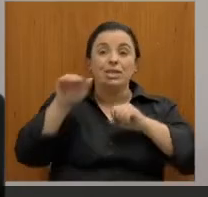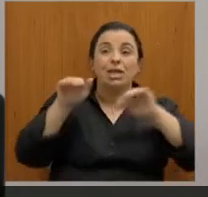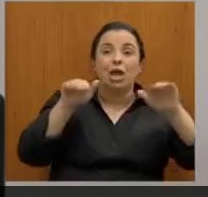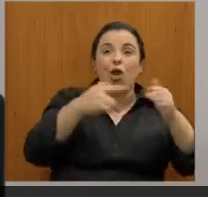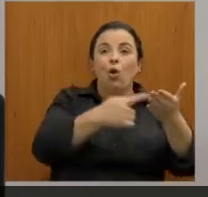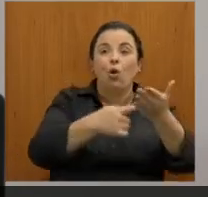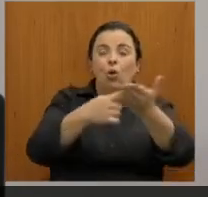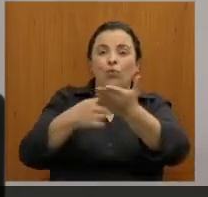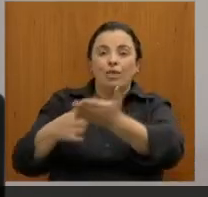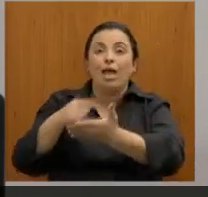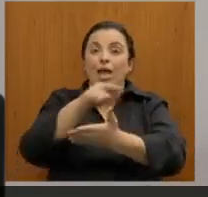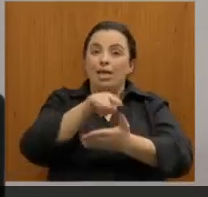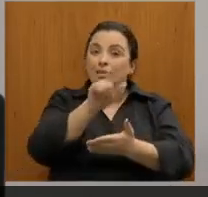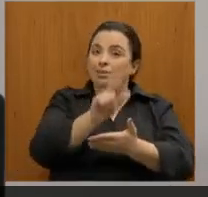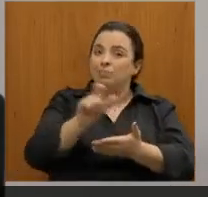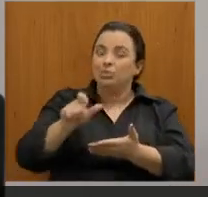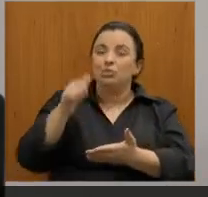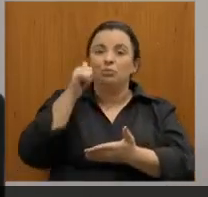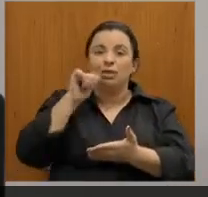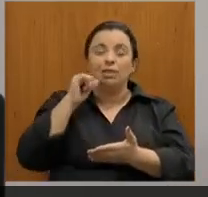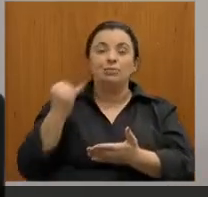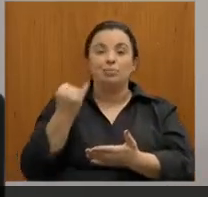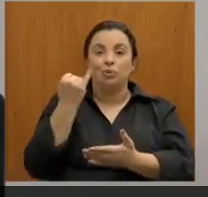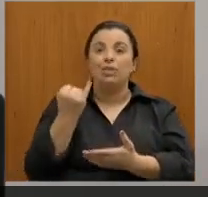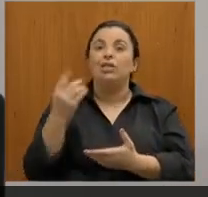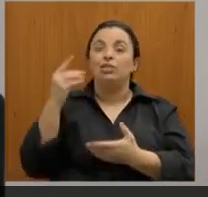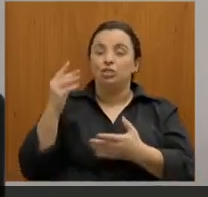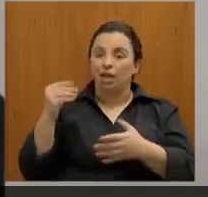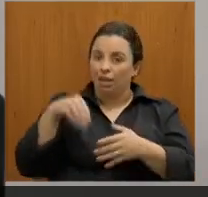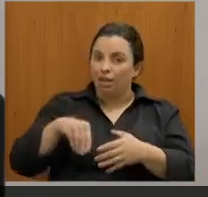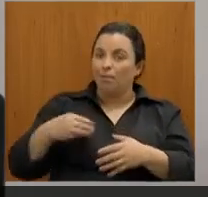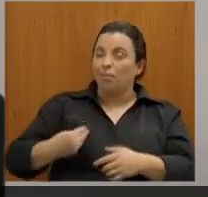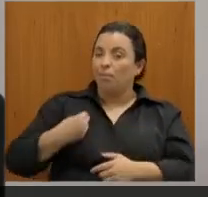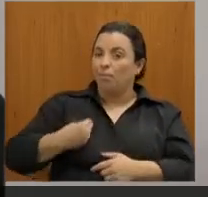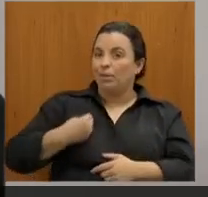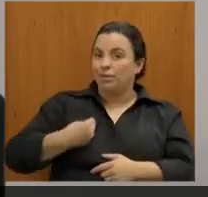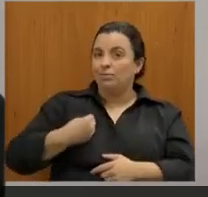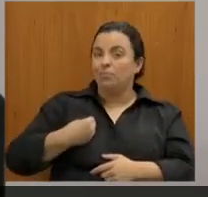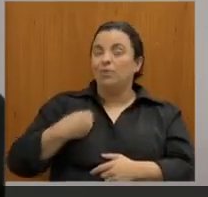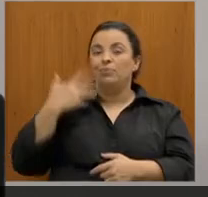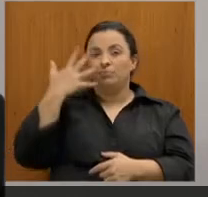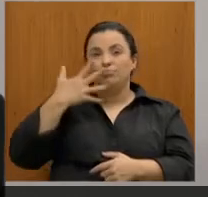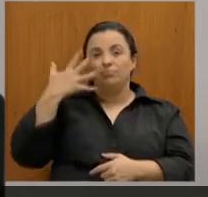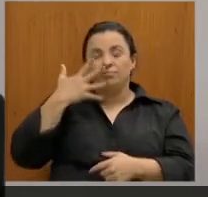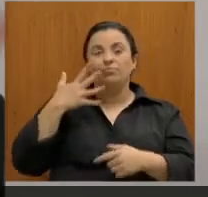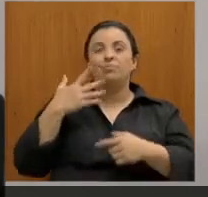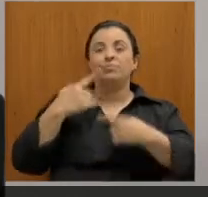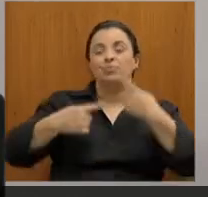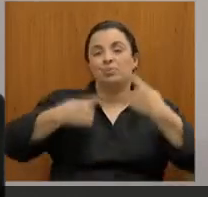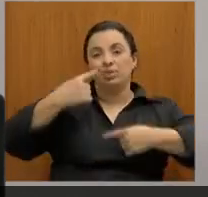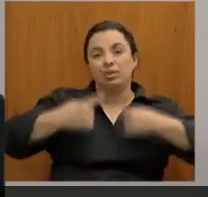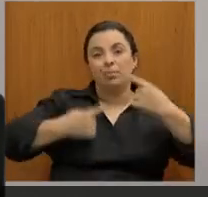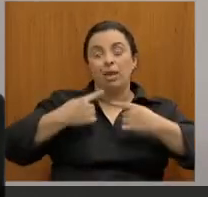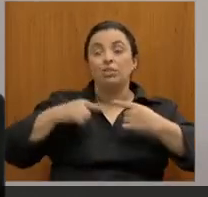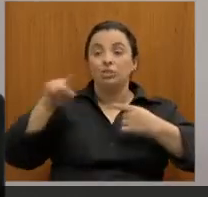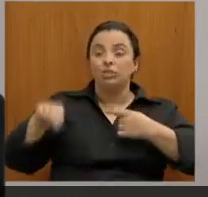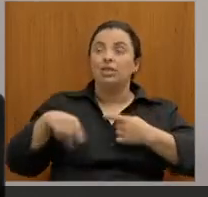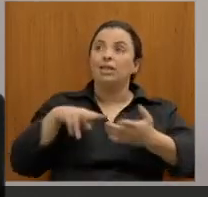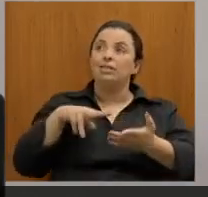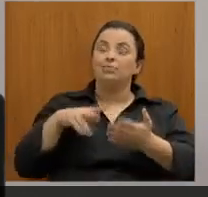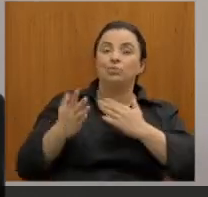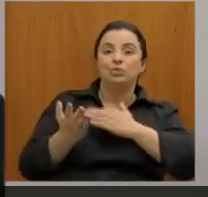trazer essas mulheres importantes aqui para dentro desse nosso debate e aquelas permaneceram para nos ajudar a fazer a transformação né